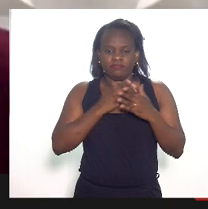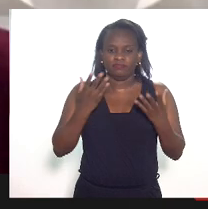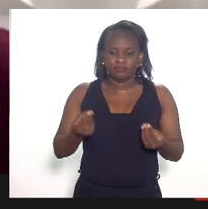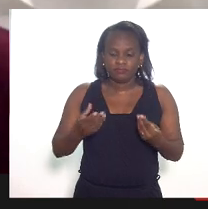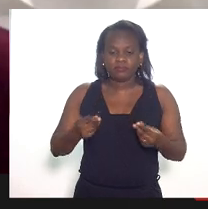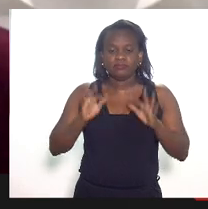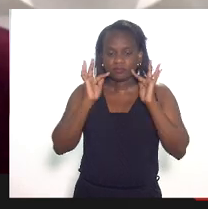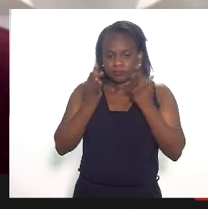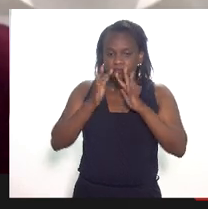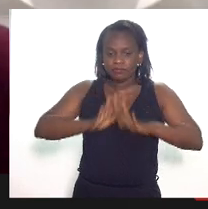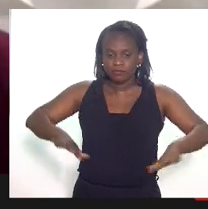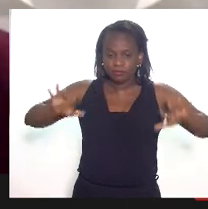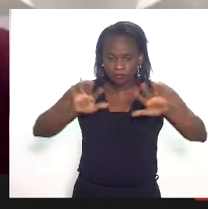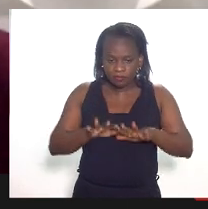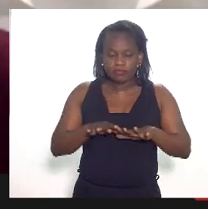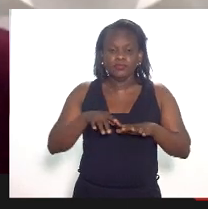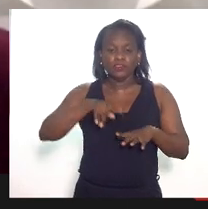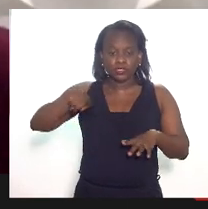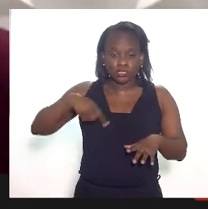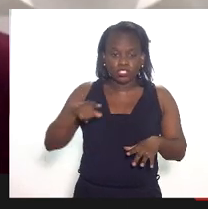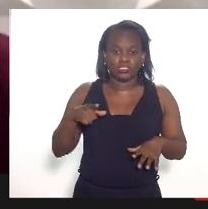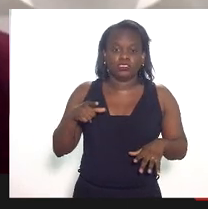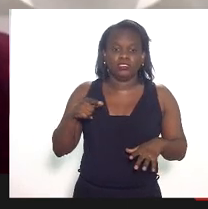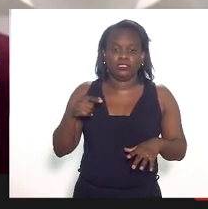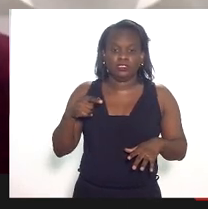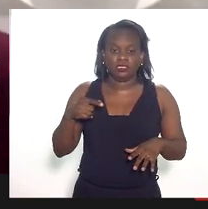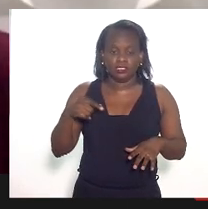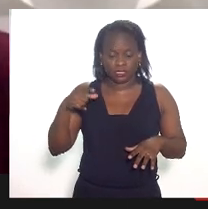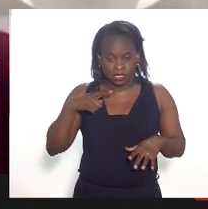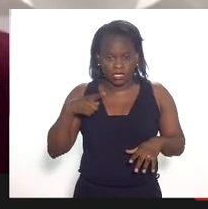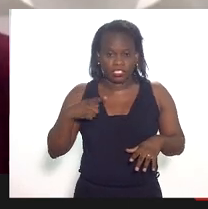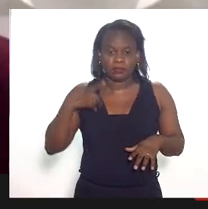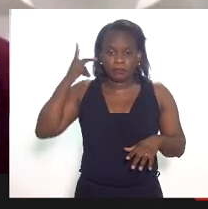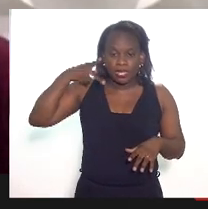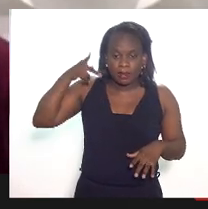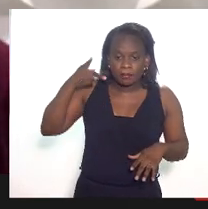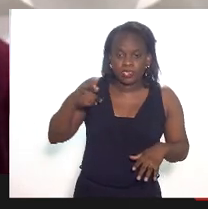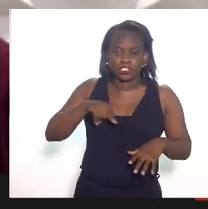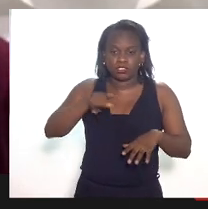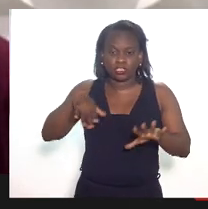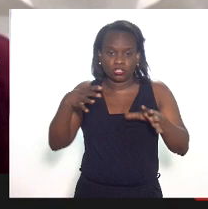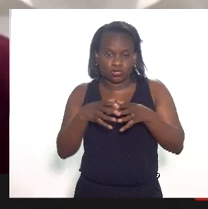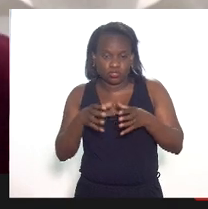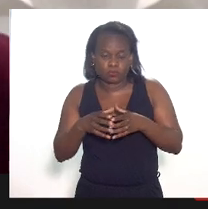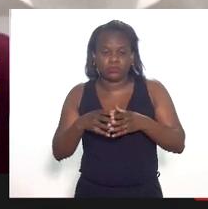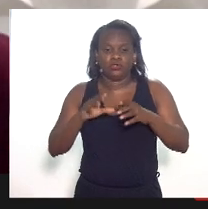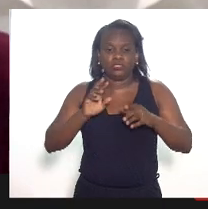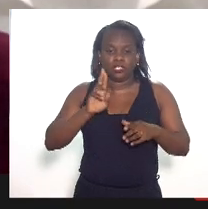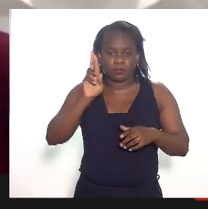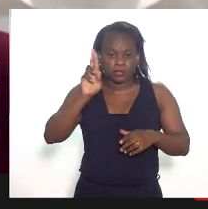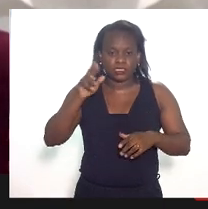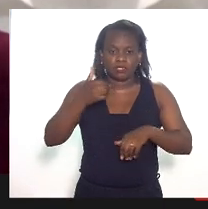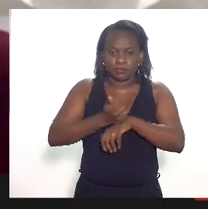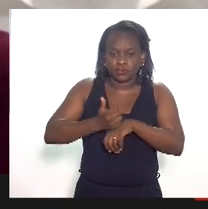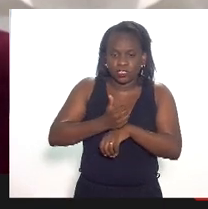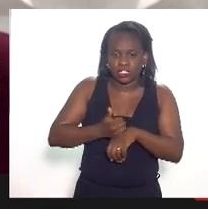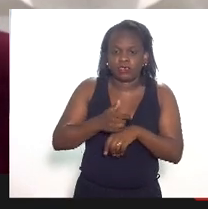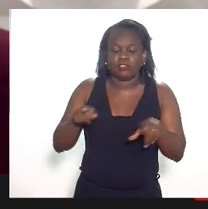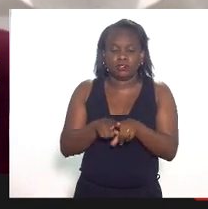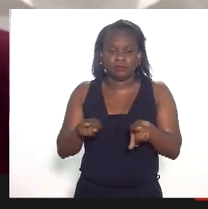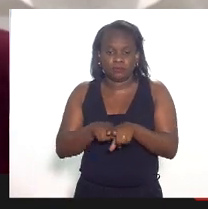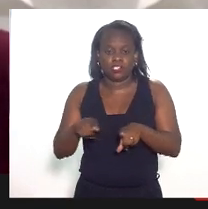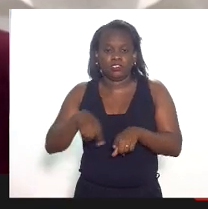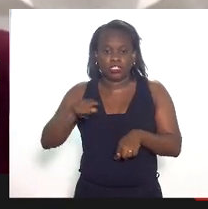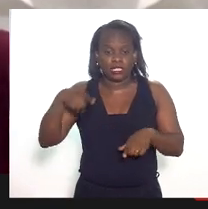a essas famílias, nós que estamos no parlamento, nós que estamos nas organizações classistas, nós que estamos aqui